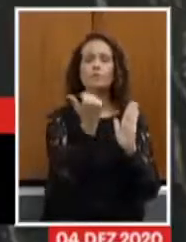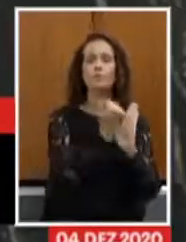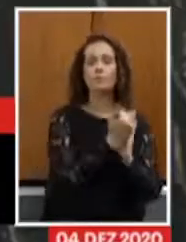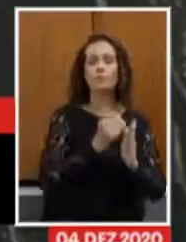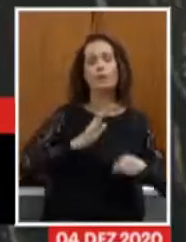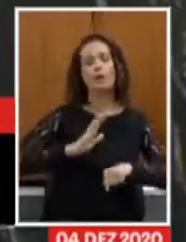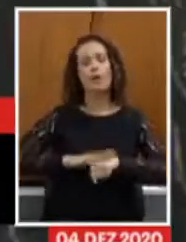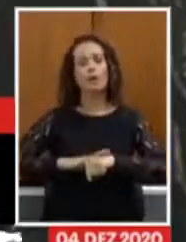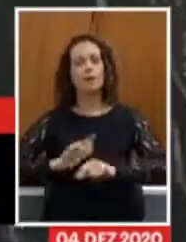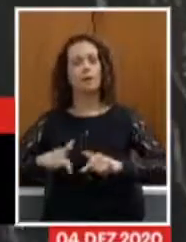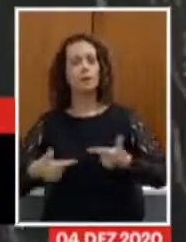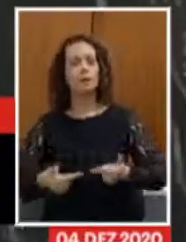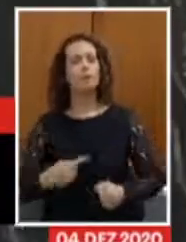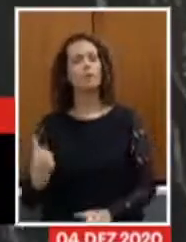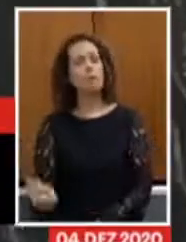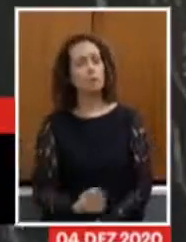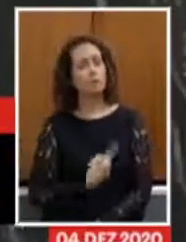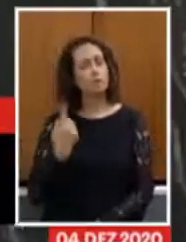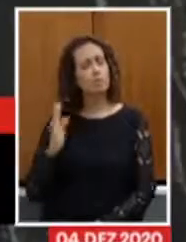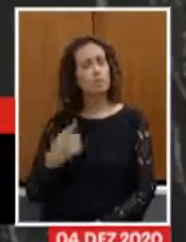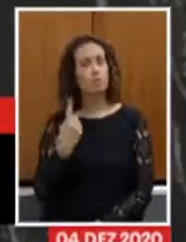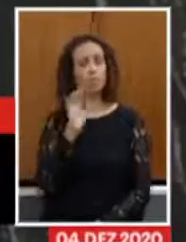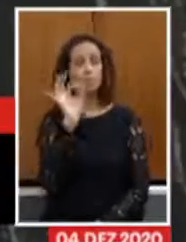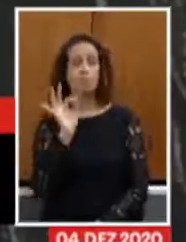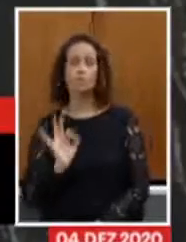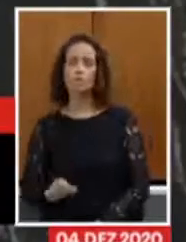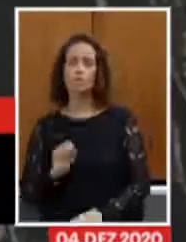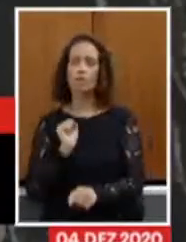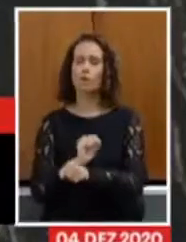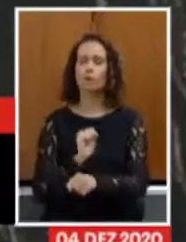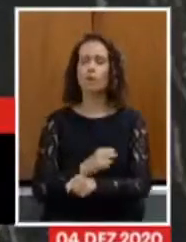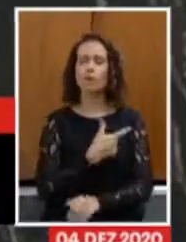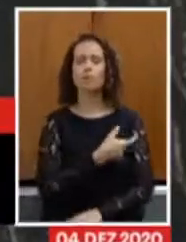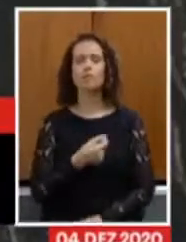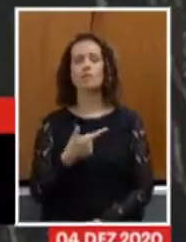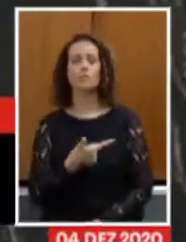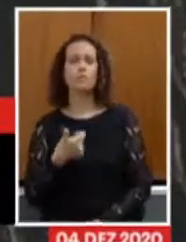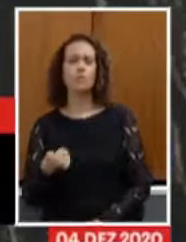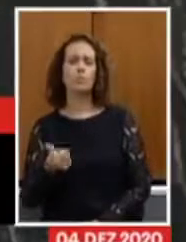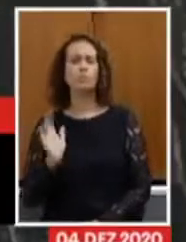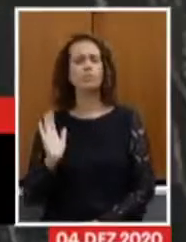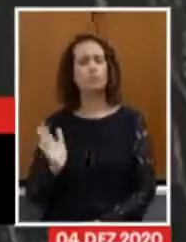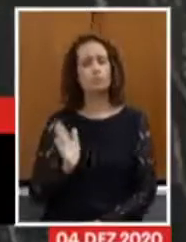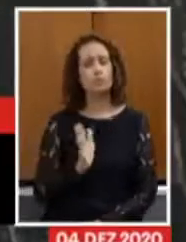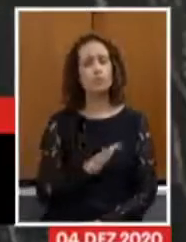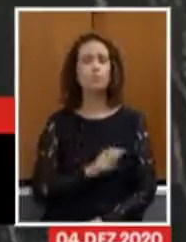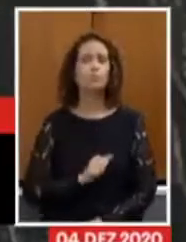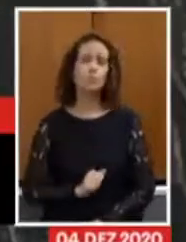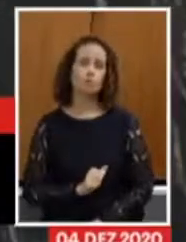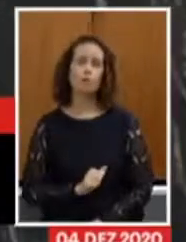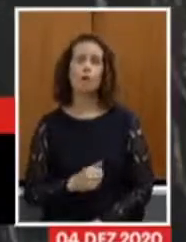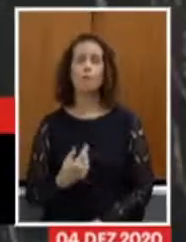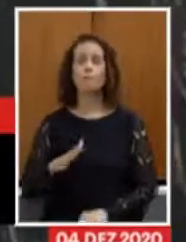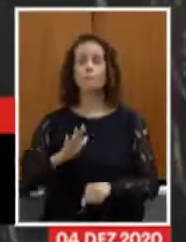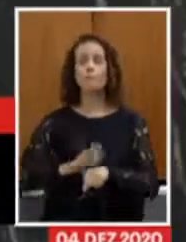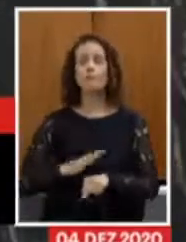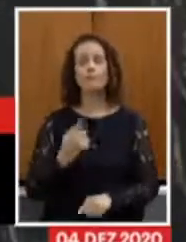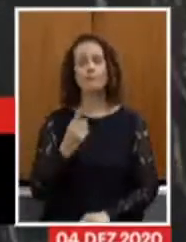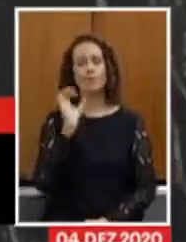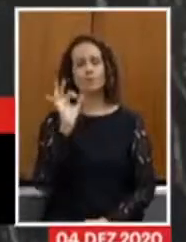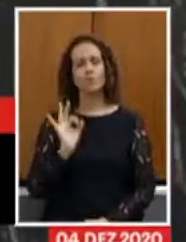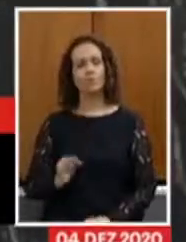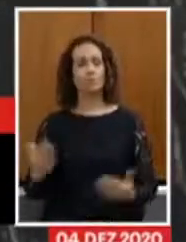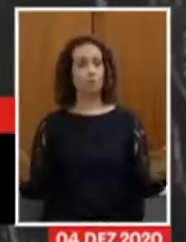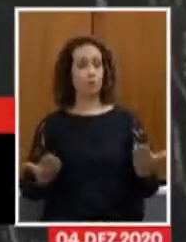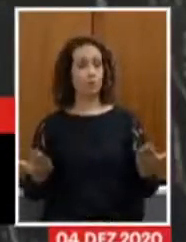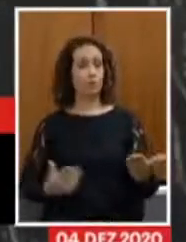ações. E chegaremos a 1%. Eu espero, em 2021, nós estarmos debatendo mais do que 1%. Mas hoje a nossa luta é para